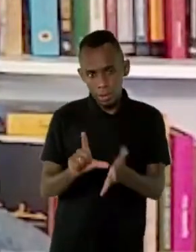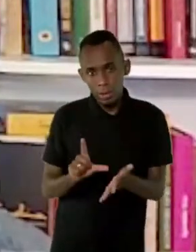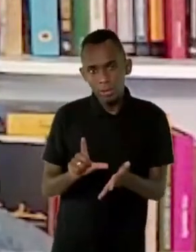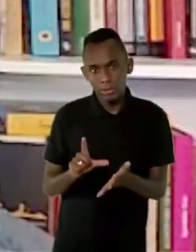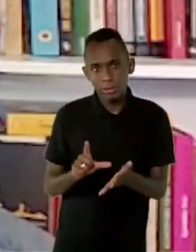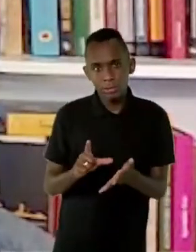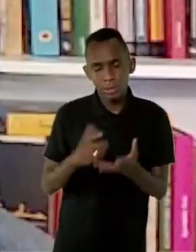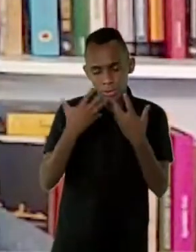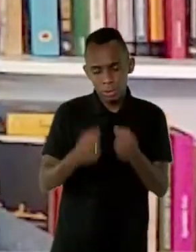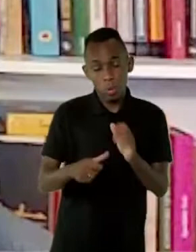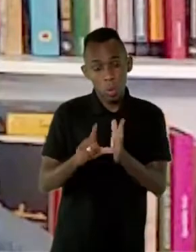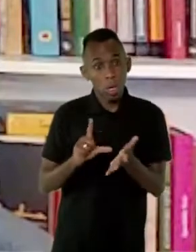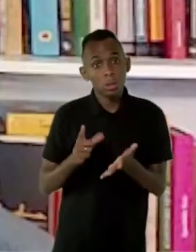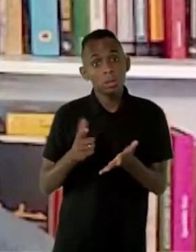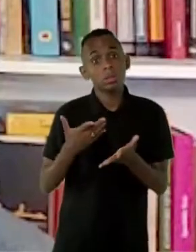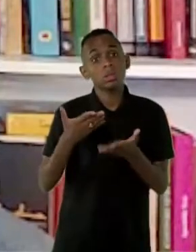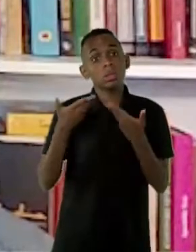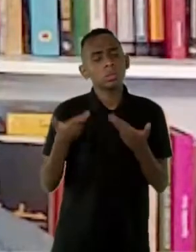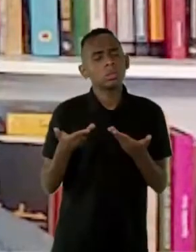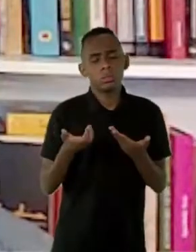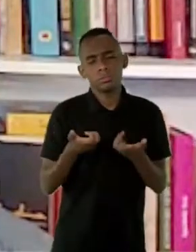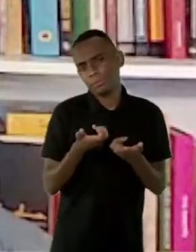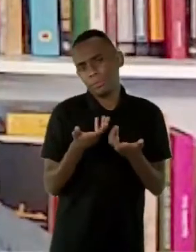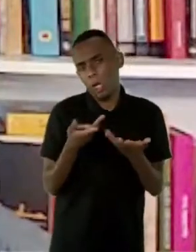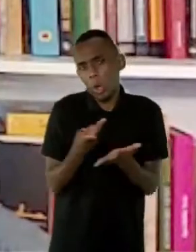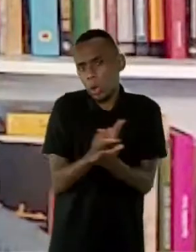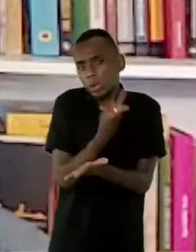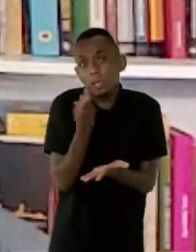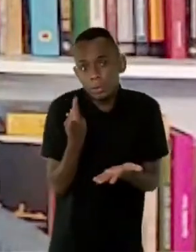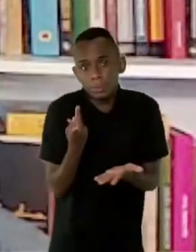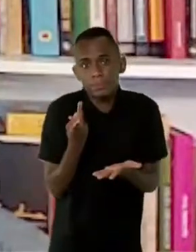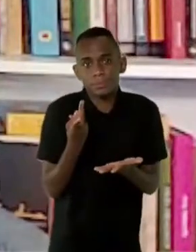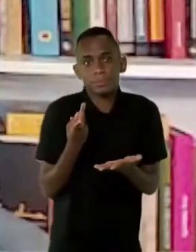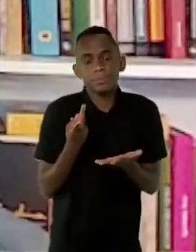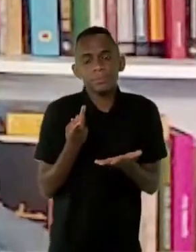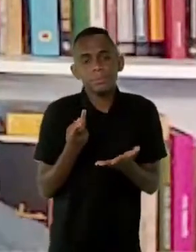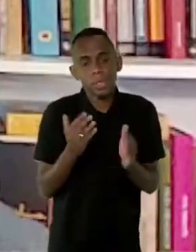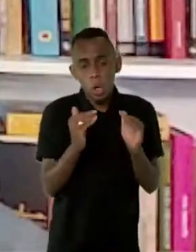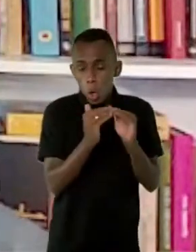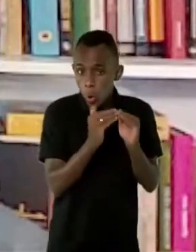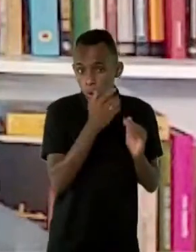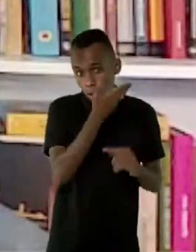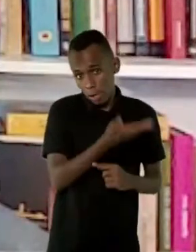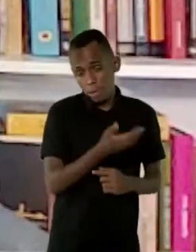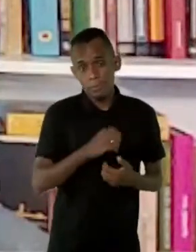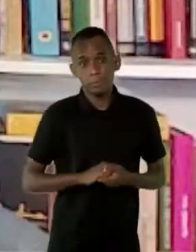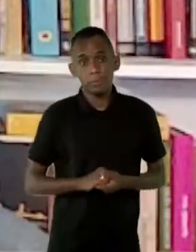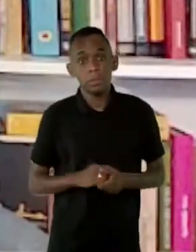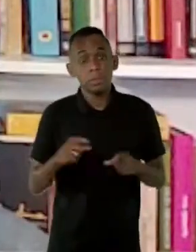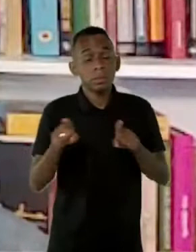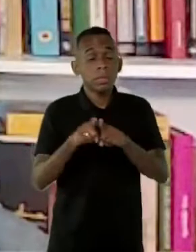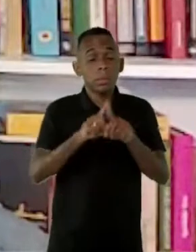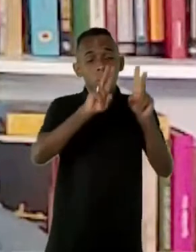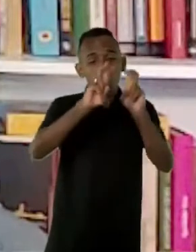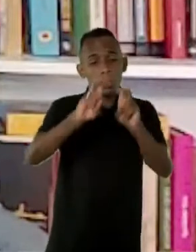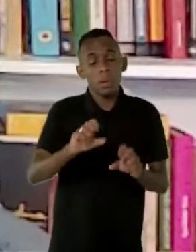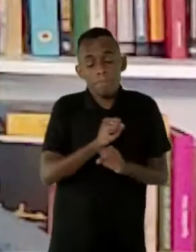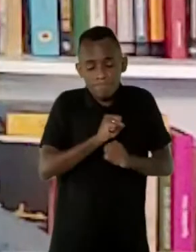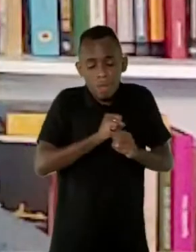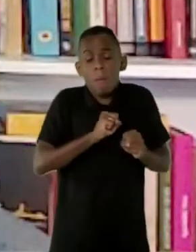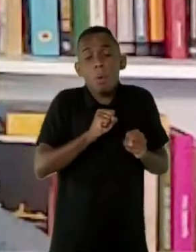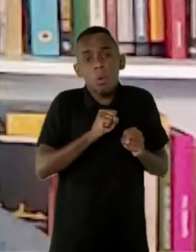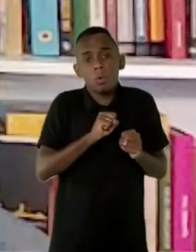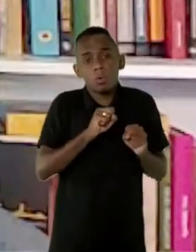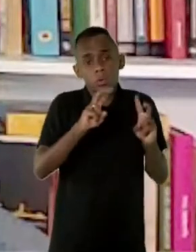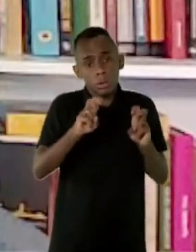aprovou. Então, tinha essa coisa, dessa compilação. E aí a questão dos romances, né? Ele falou, olha, eu acho